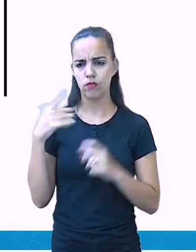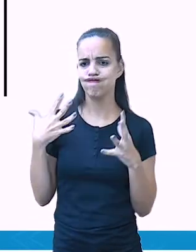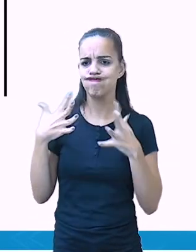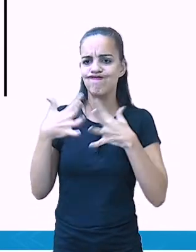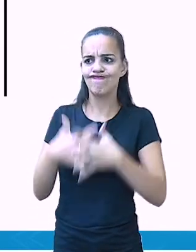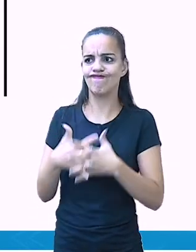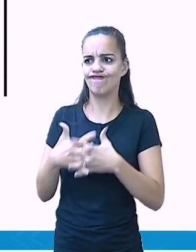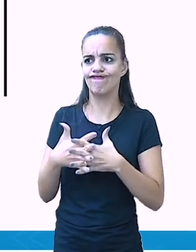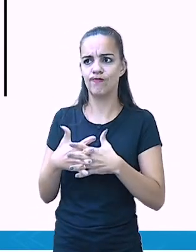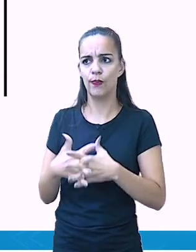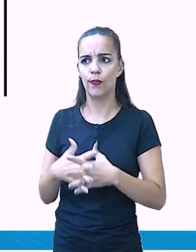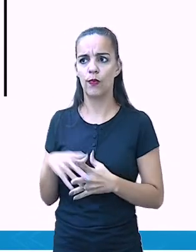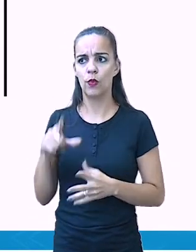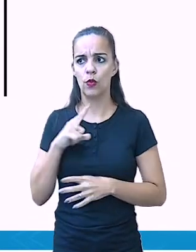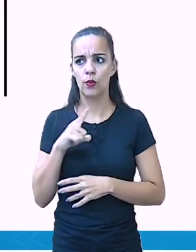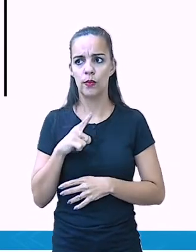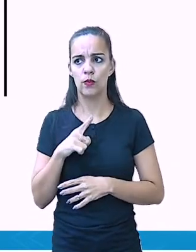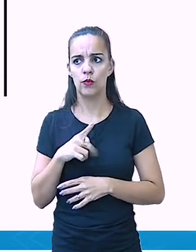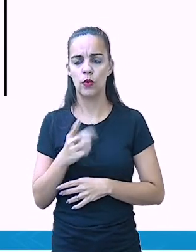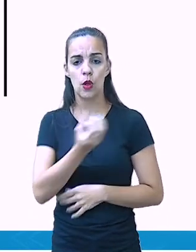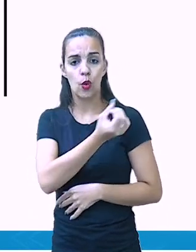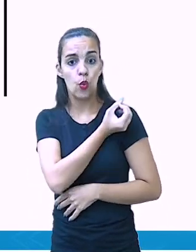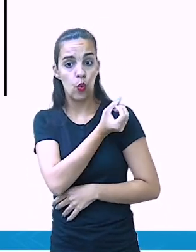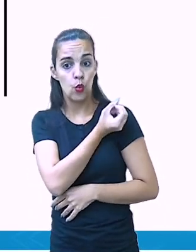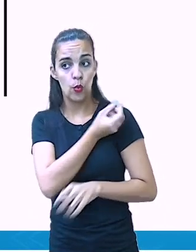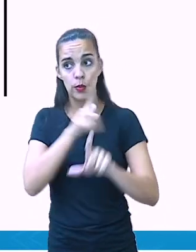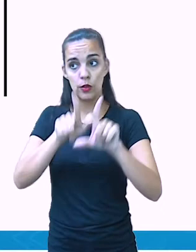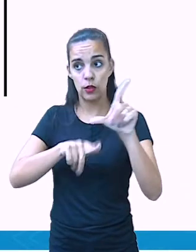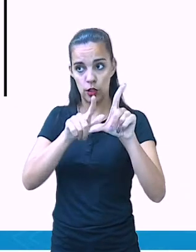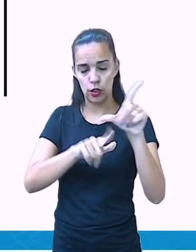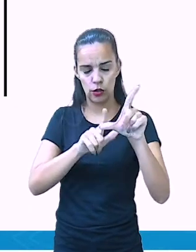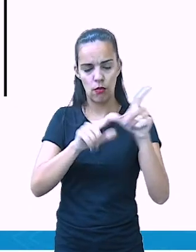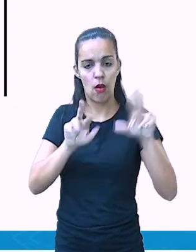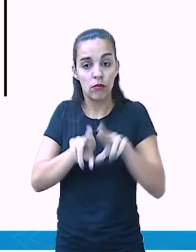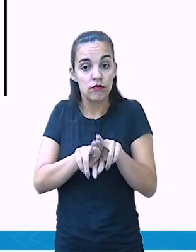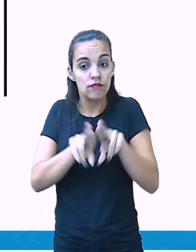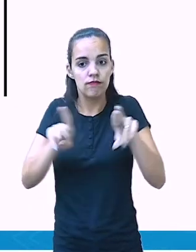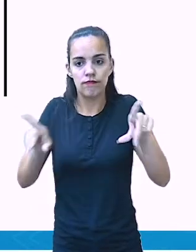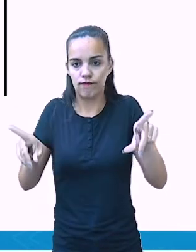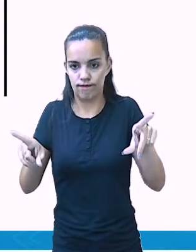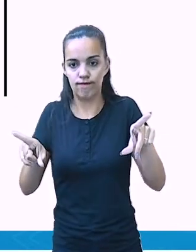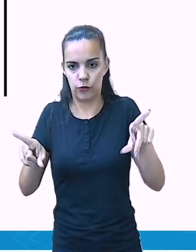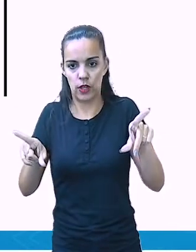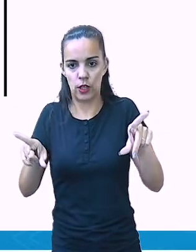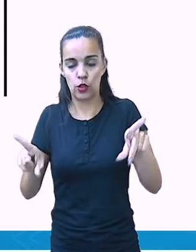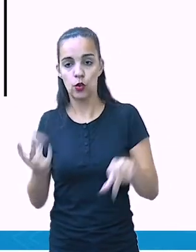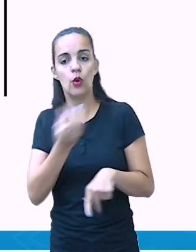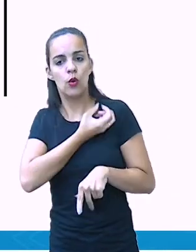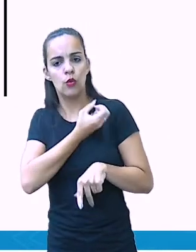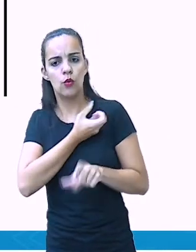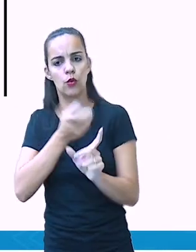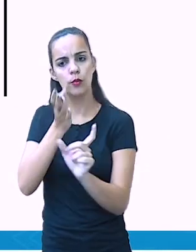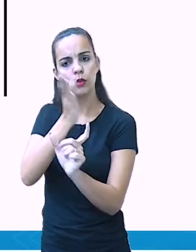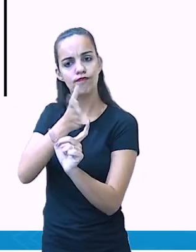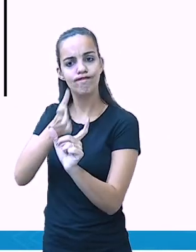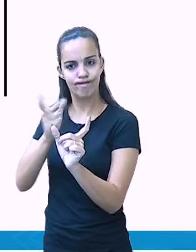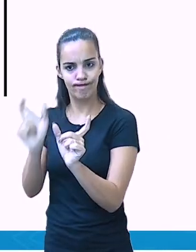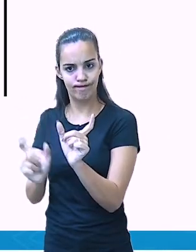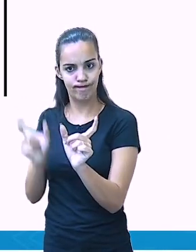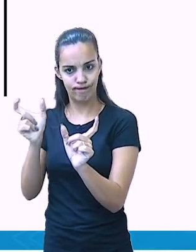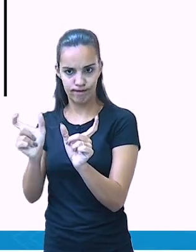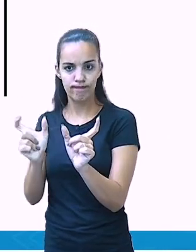isso, muito importante. Número de letras é diferente do número de sílabas, por isso eu trouxe essa atividade aqui para